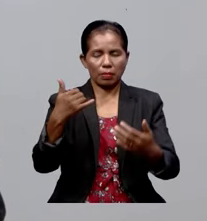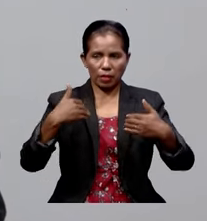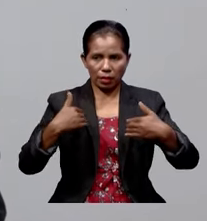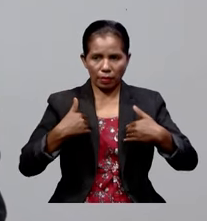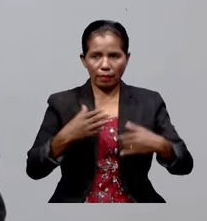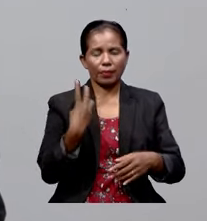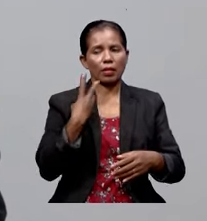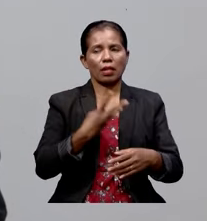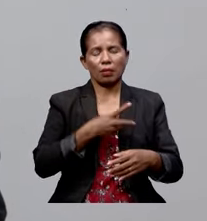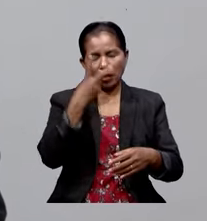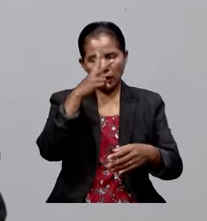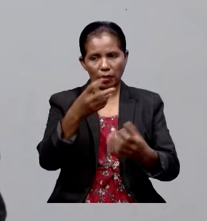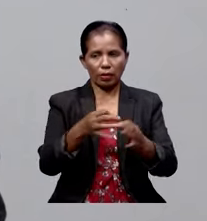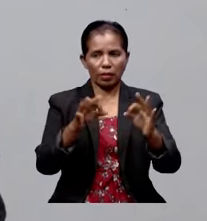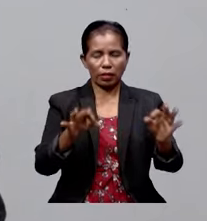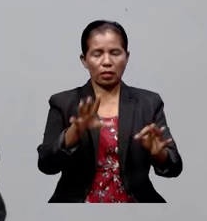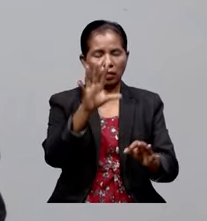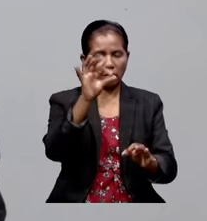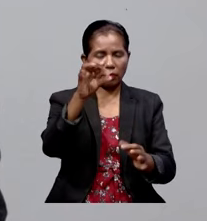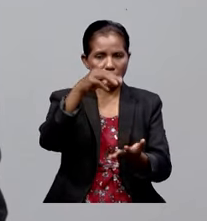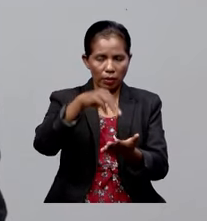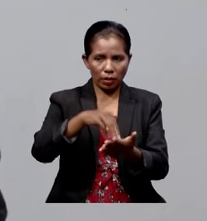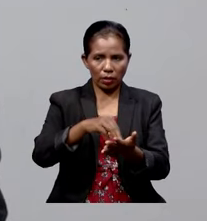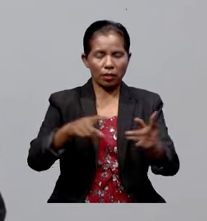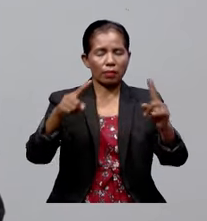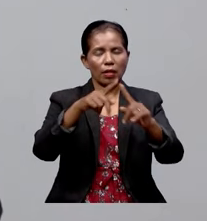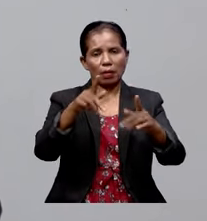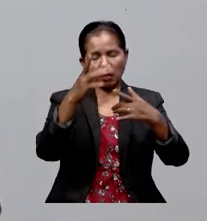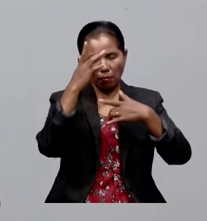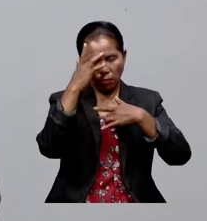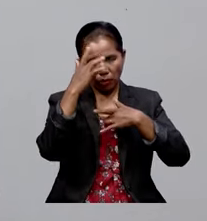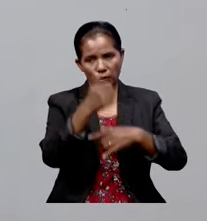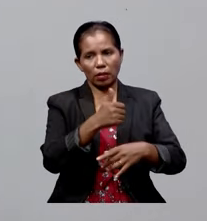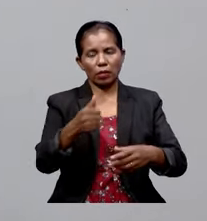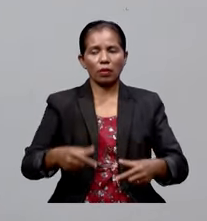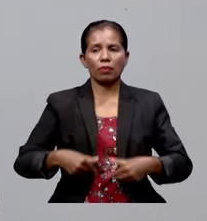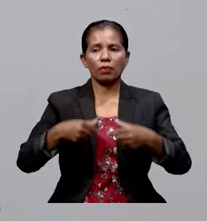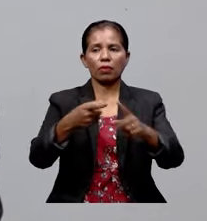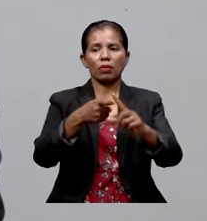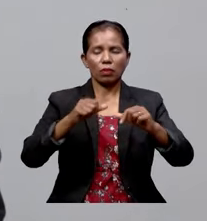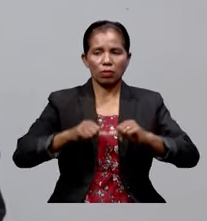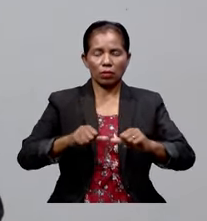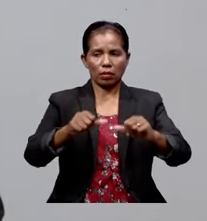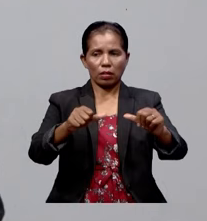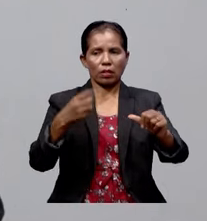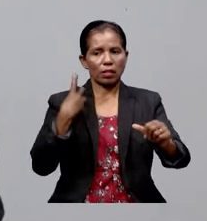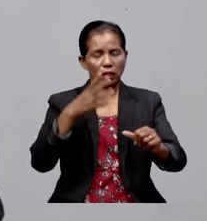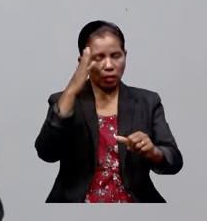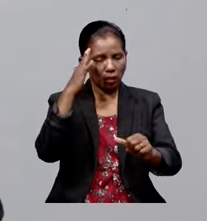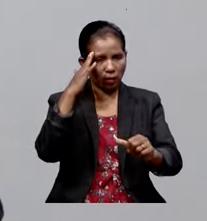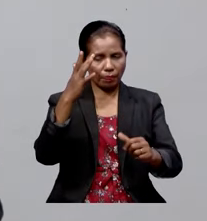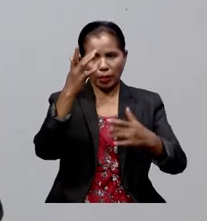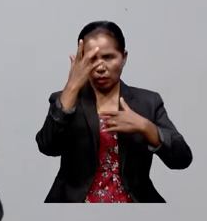um quanto a me verifica ona 9 milhões e tal, ba paciente sin bema integra husi continuação, ite tene kata